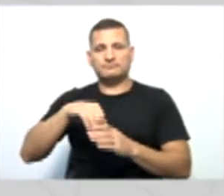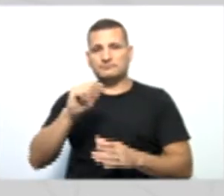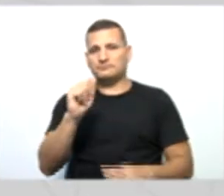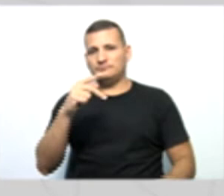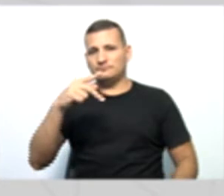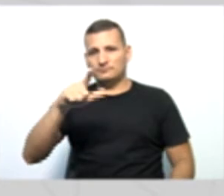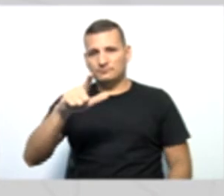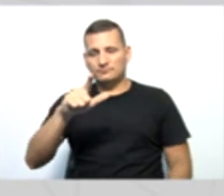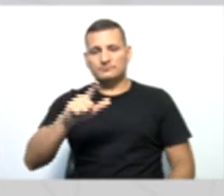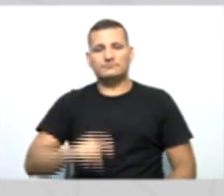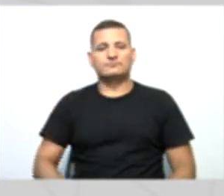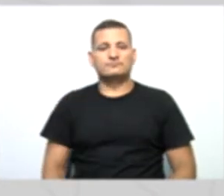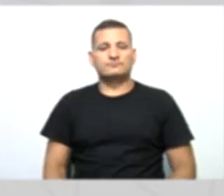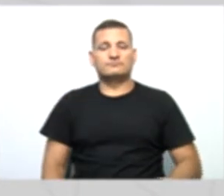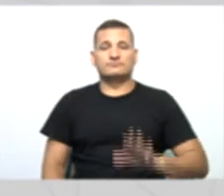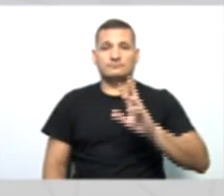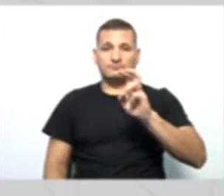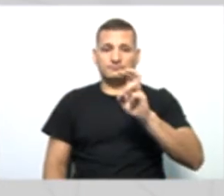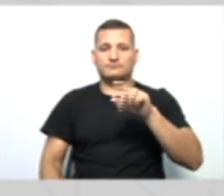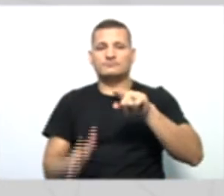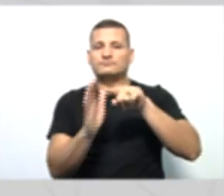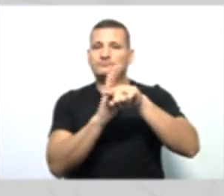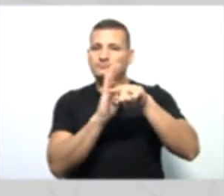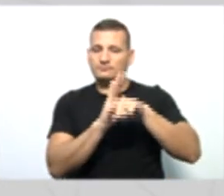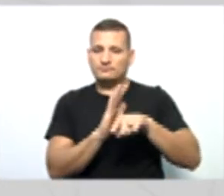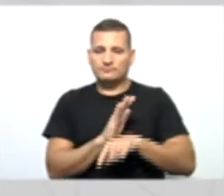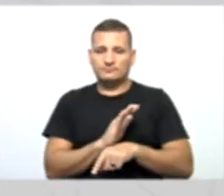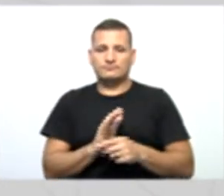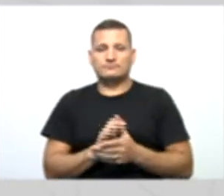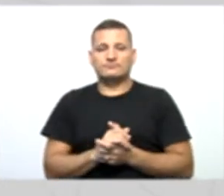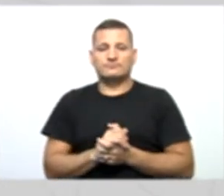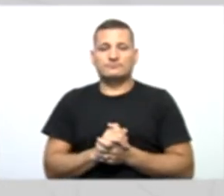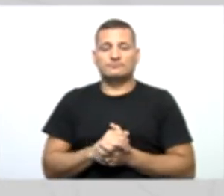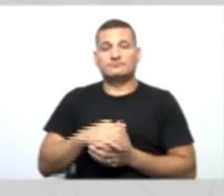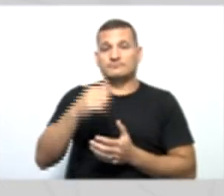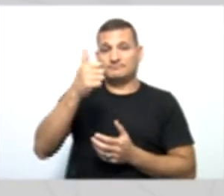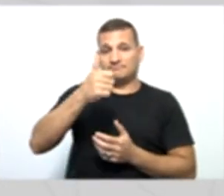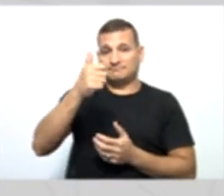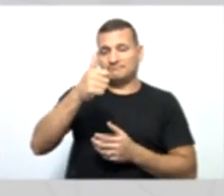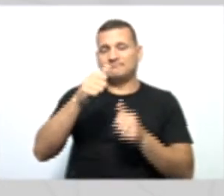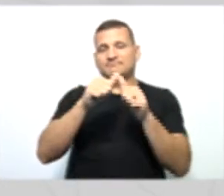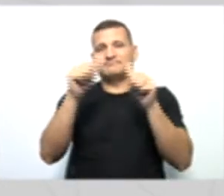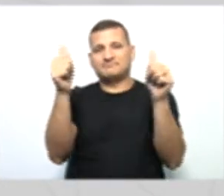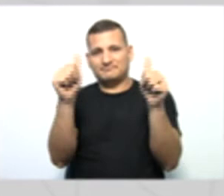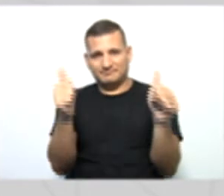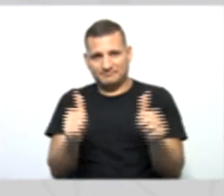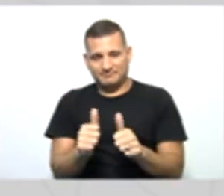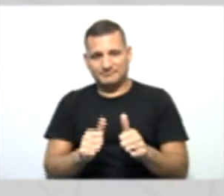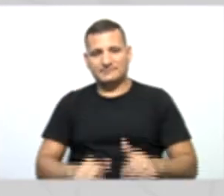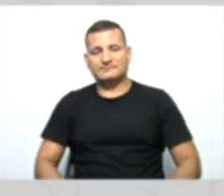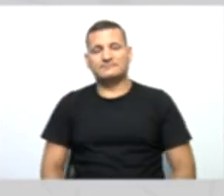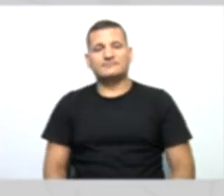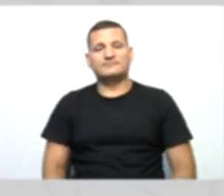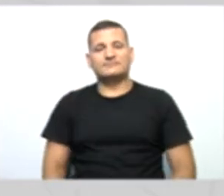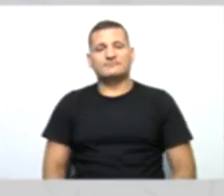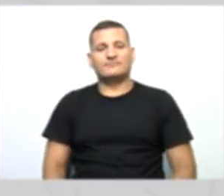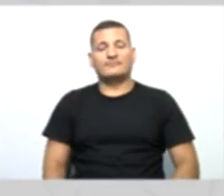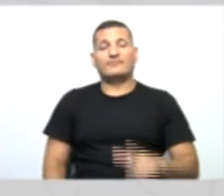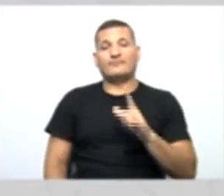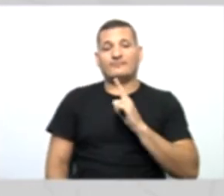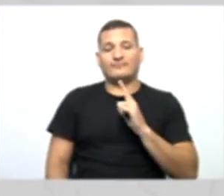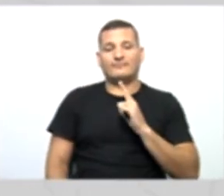APL. Então, são 5 questões. A nossa primeira ilustração, ela tem aí